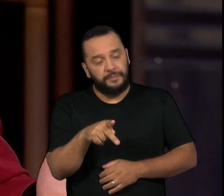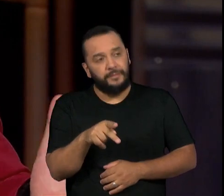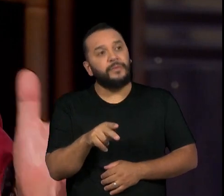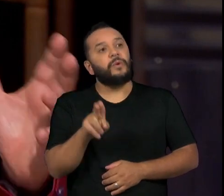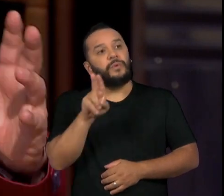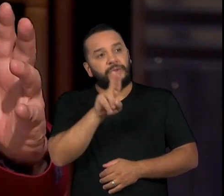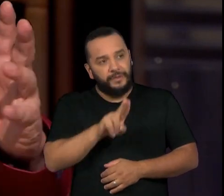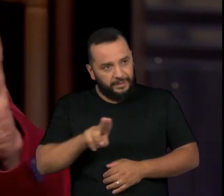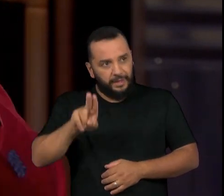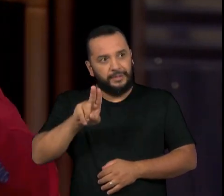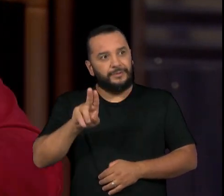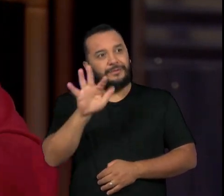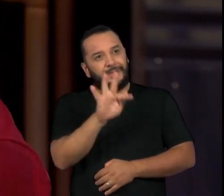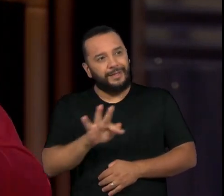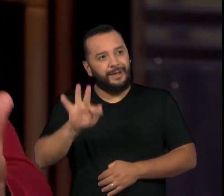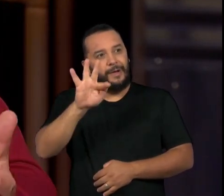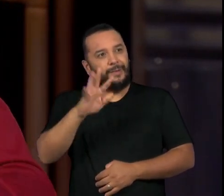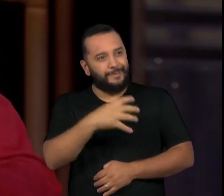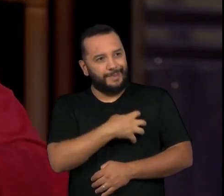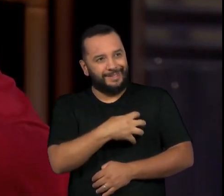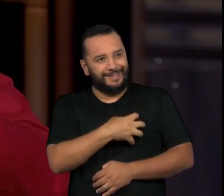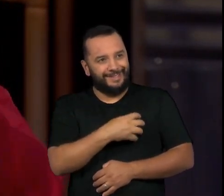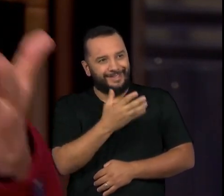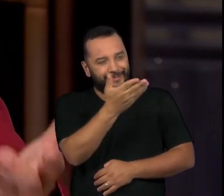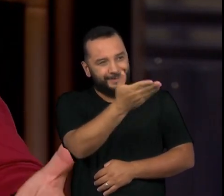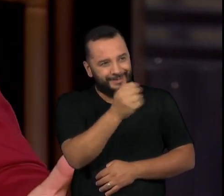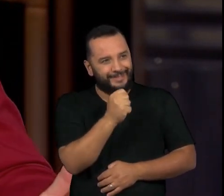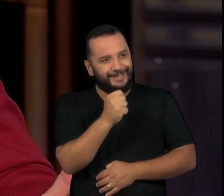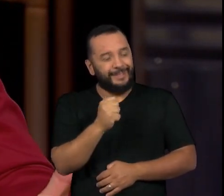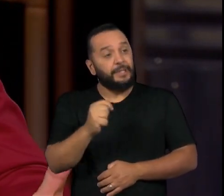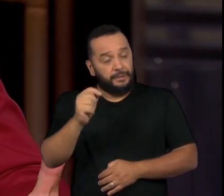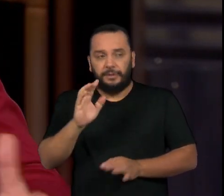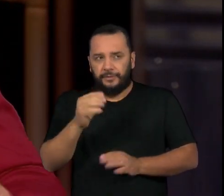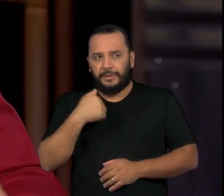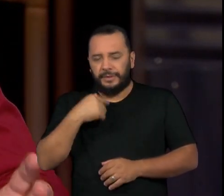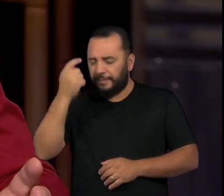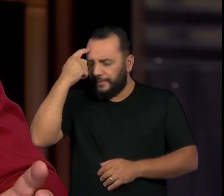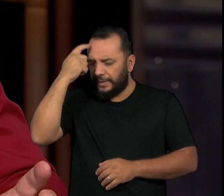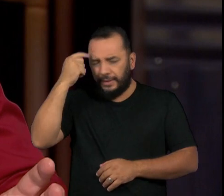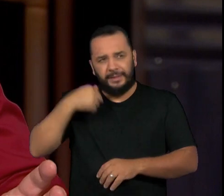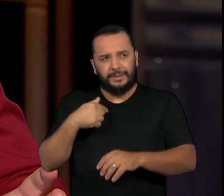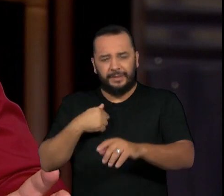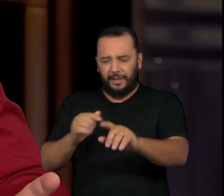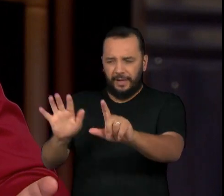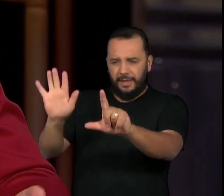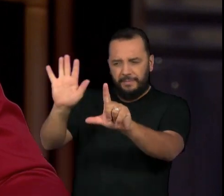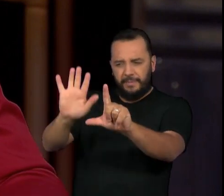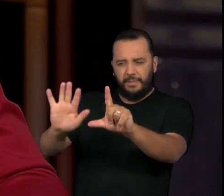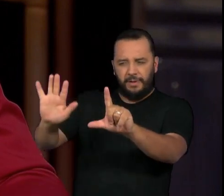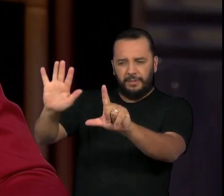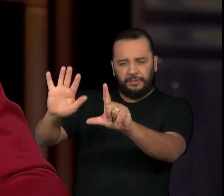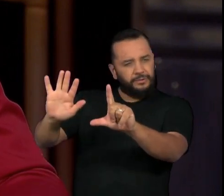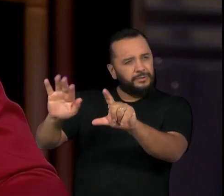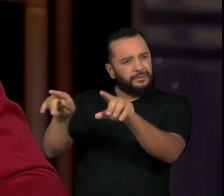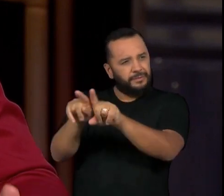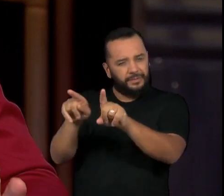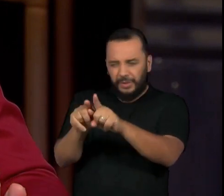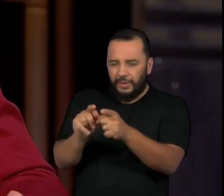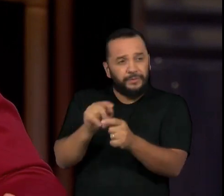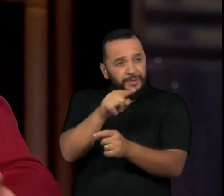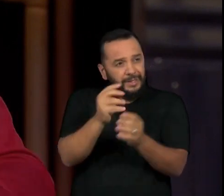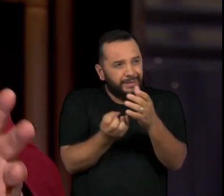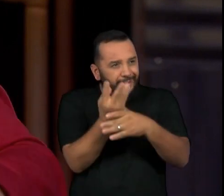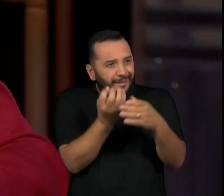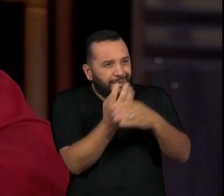da Bahia, que usa além da imagem, né, o estudo do que você faz. Quando se